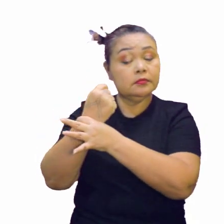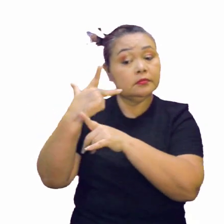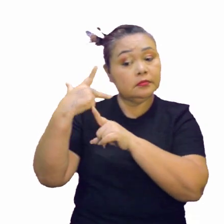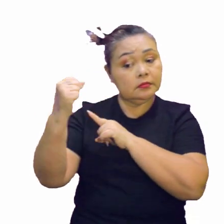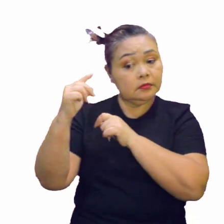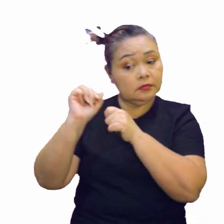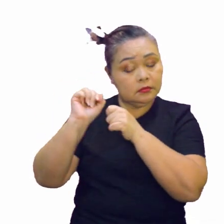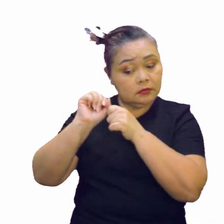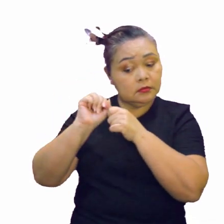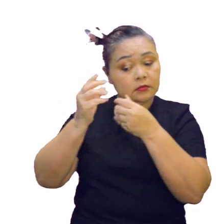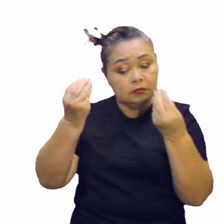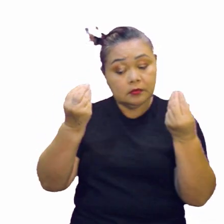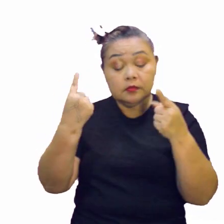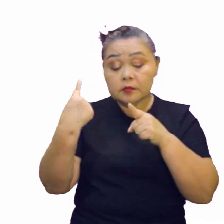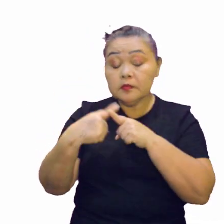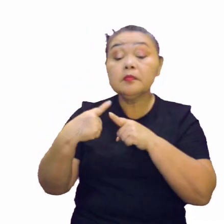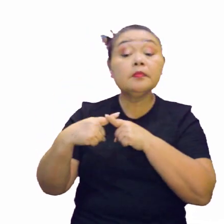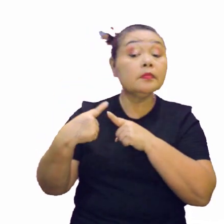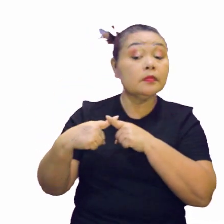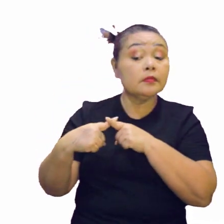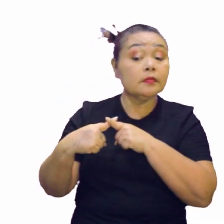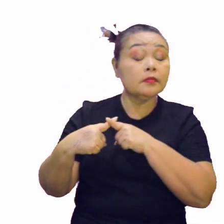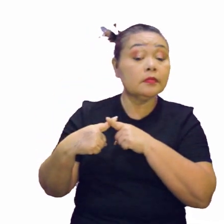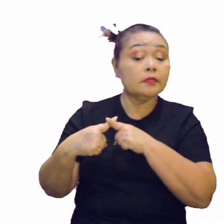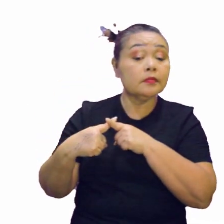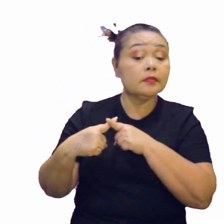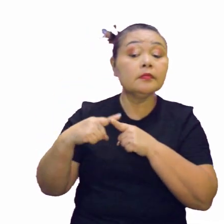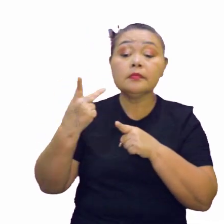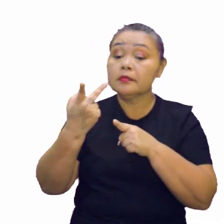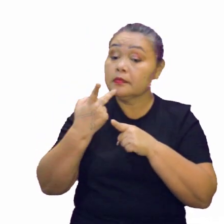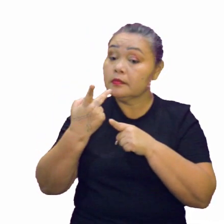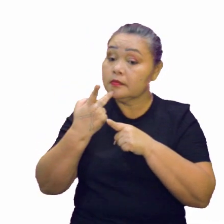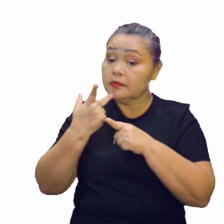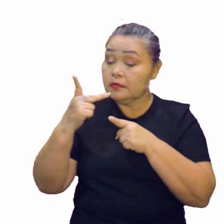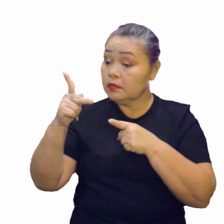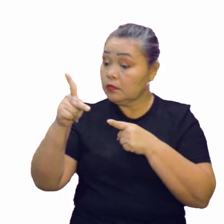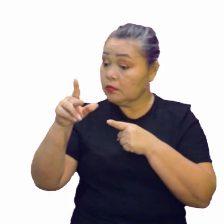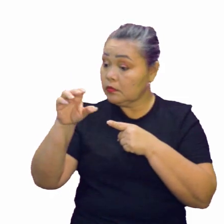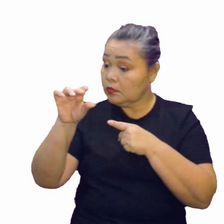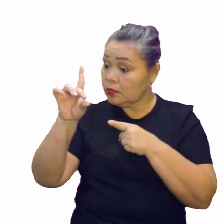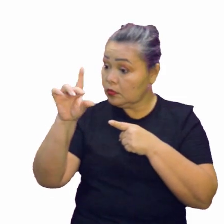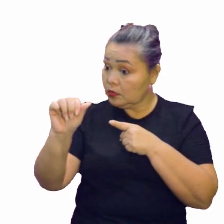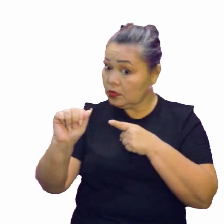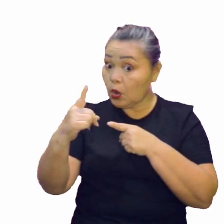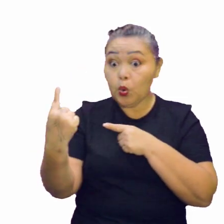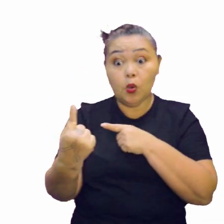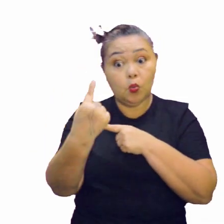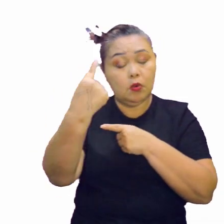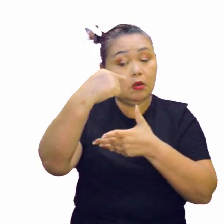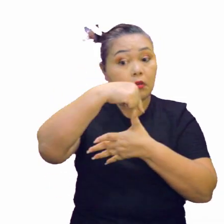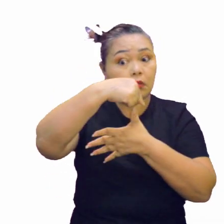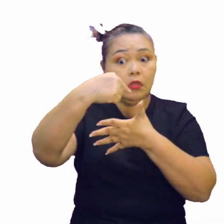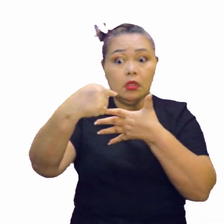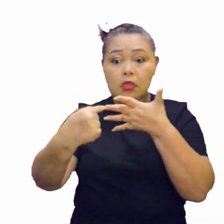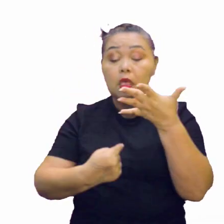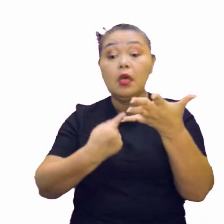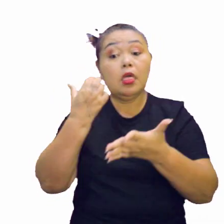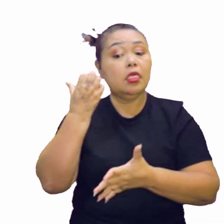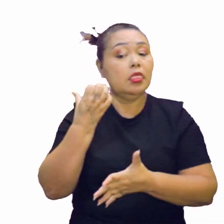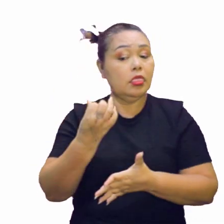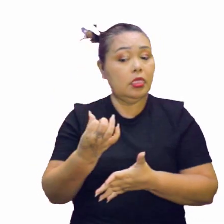implementação. Por quê, professor? Quando a gente fala de poda, não é só uma poda. Quando a gente fala de poda, tem